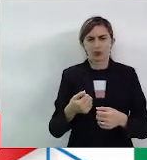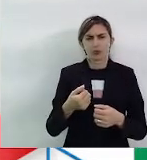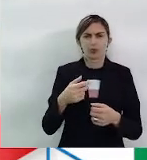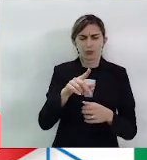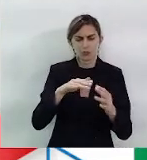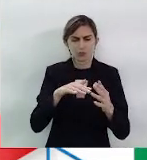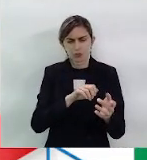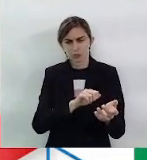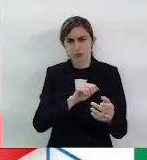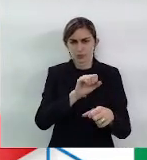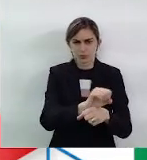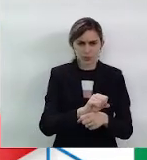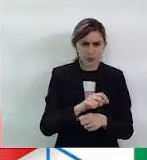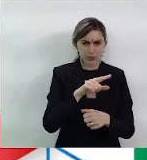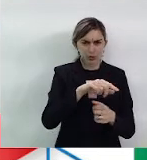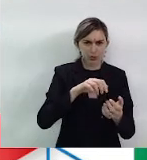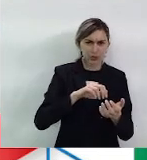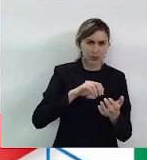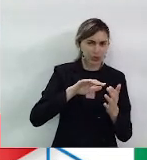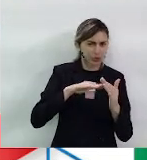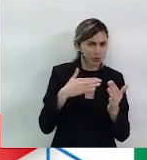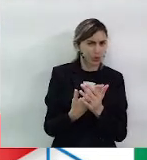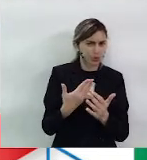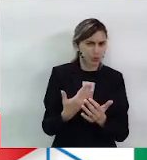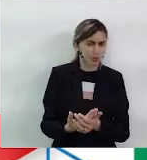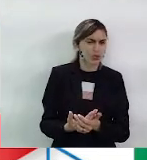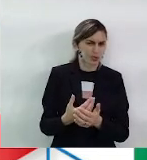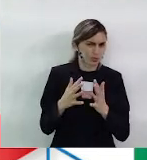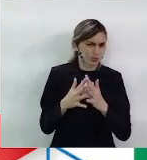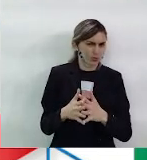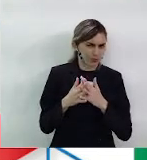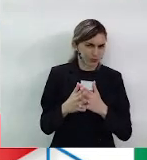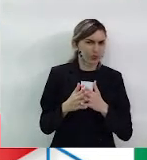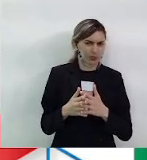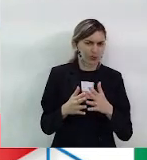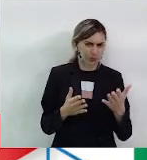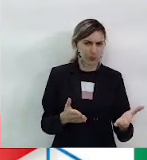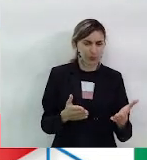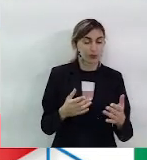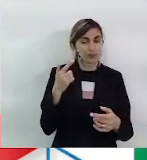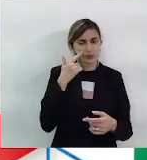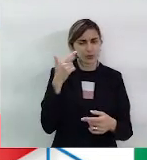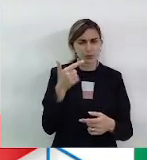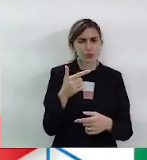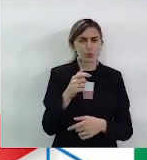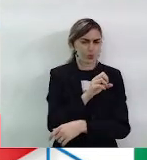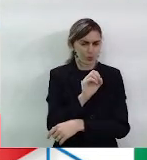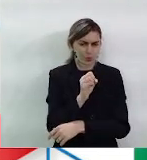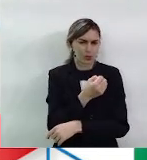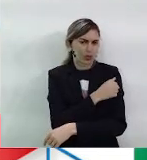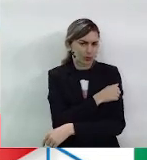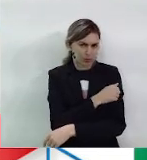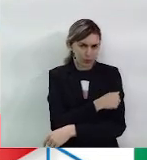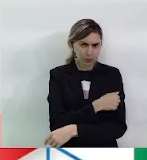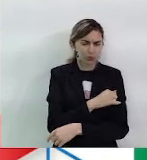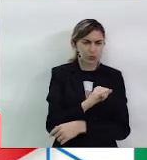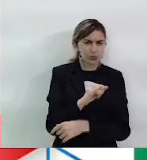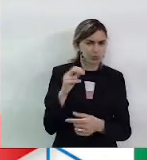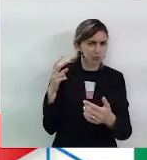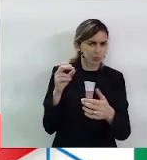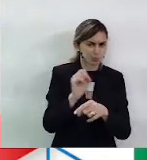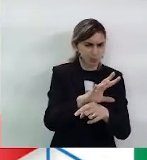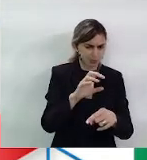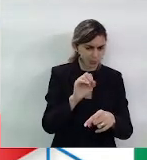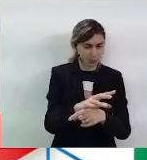da escola. Ficou confuso, não foi? Mas olha o segundo. Os alunos